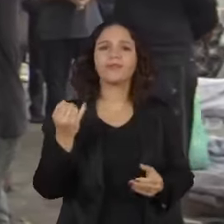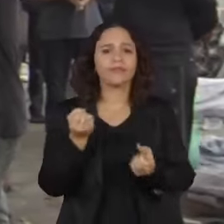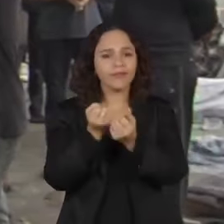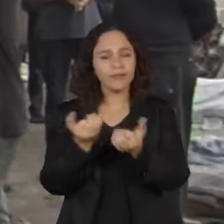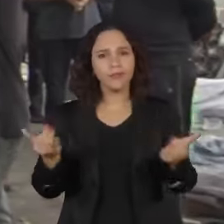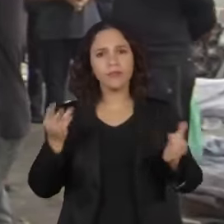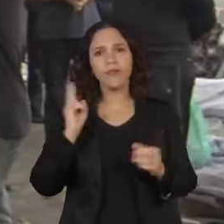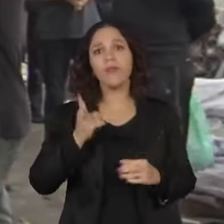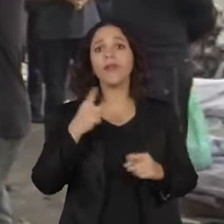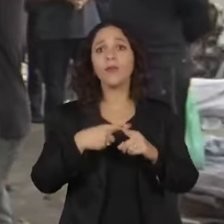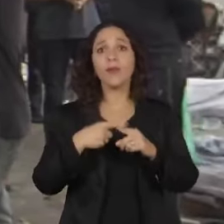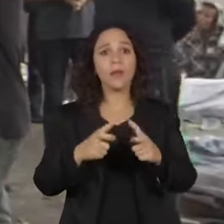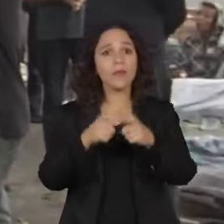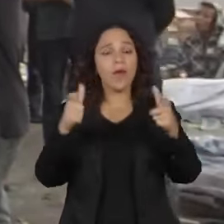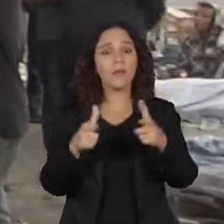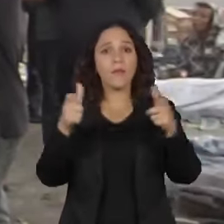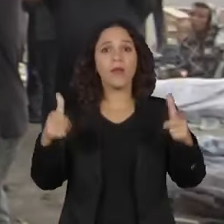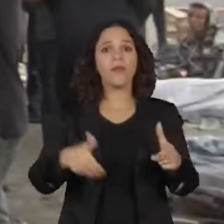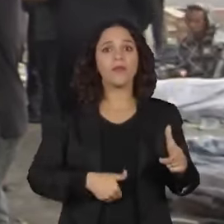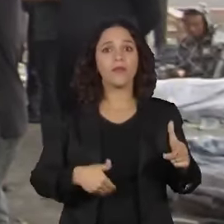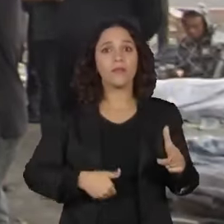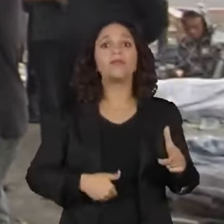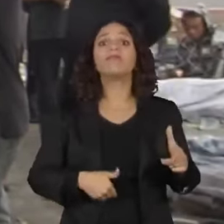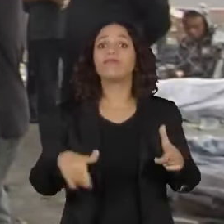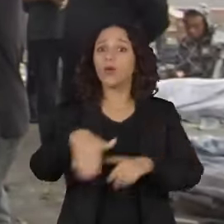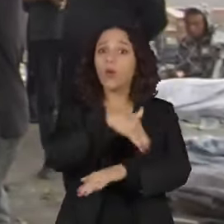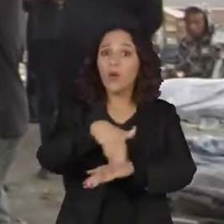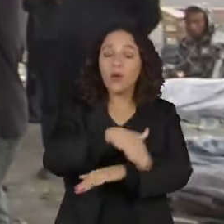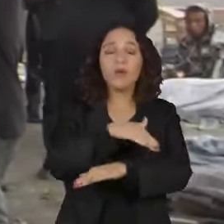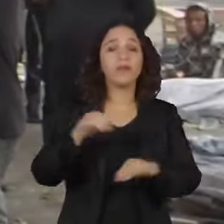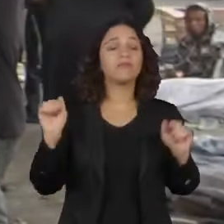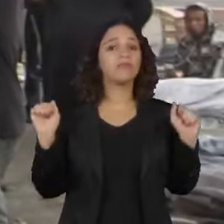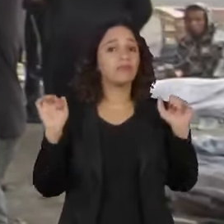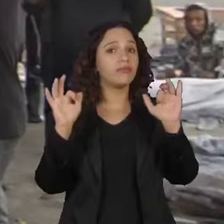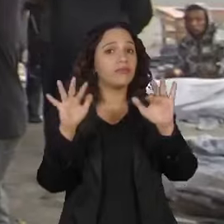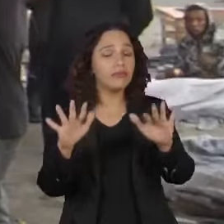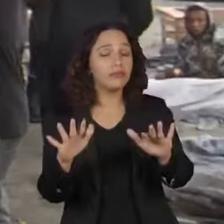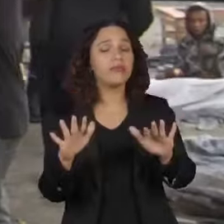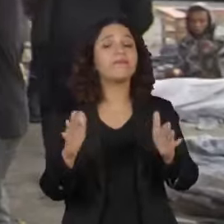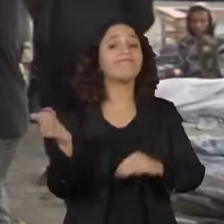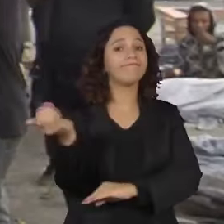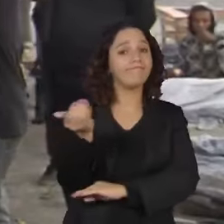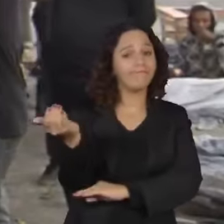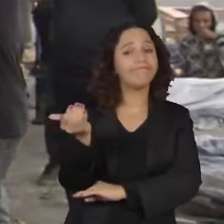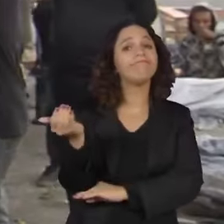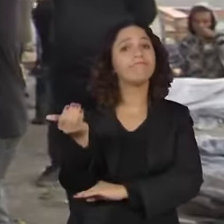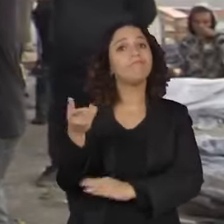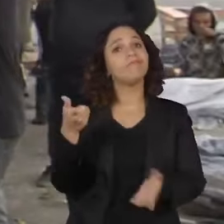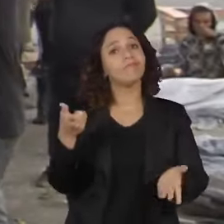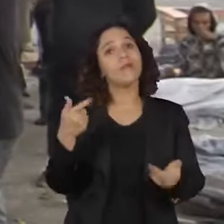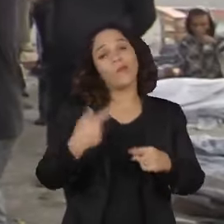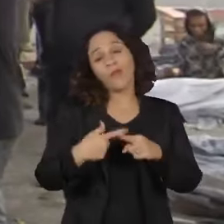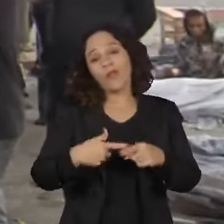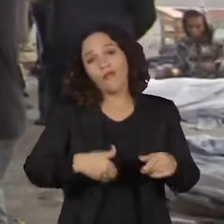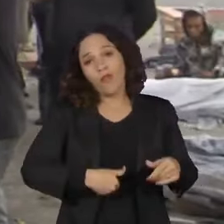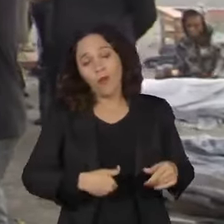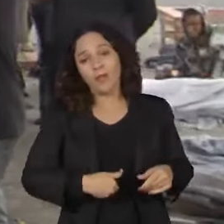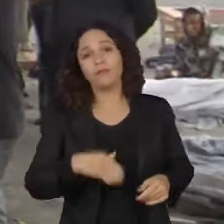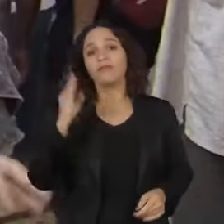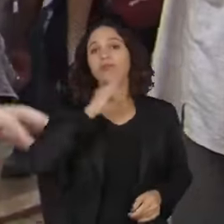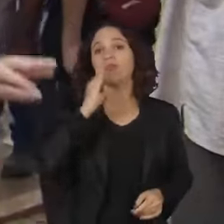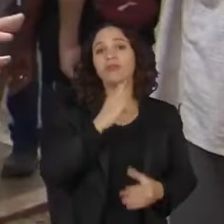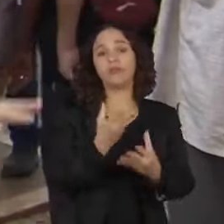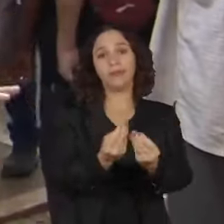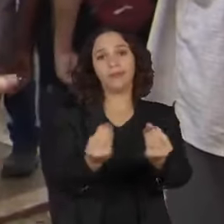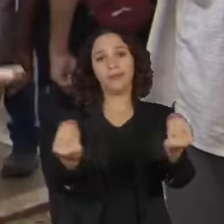fome só tem aumentado né o número de pessoas nas ruas aumentaram então por isso que é muito importante onde a gente poder levar porque a fome tem pressa e tem muitas pessoas com